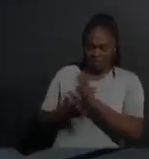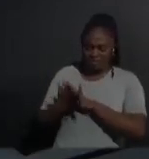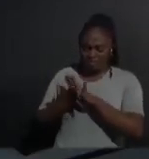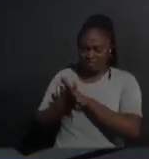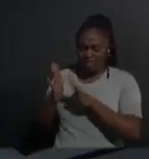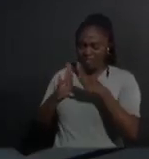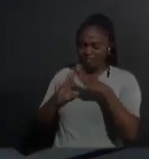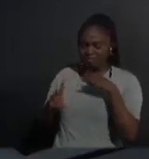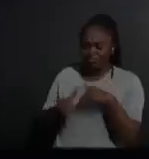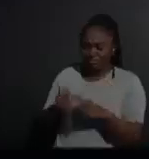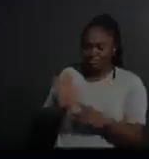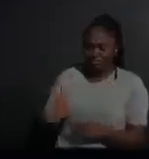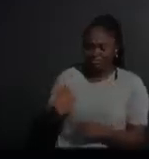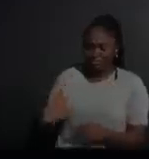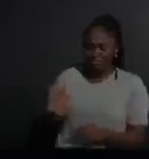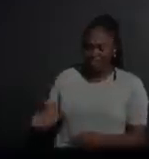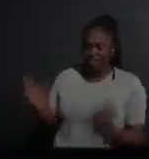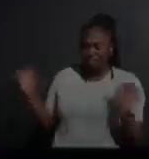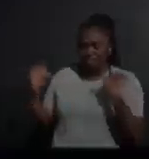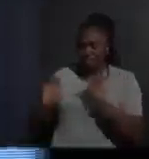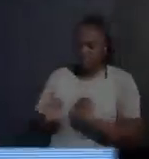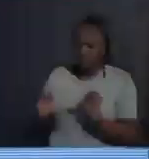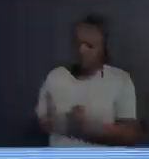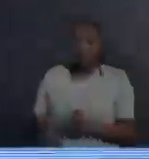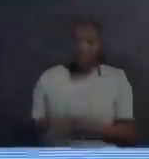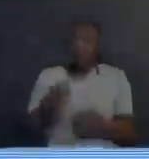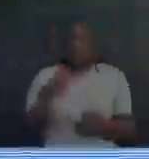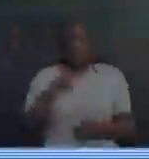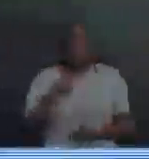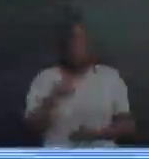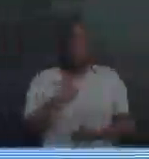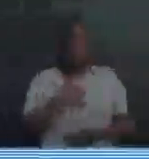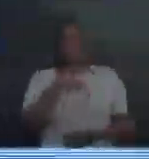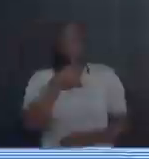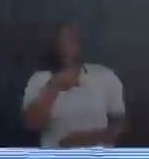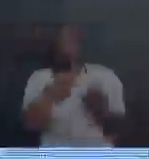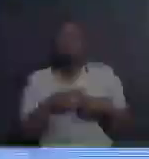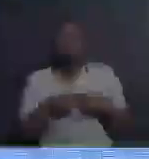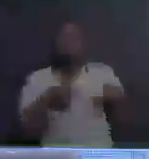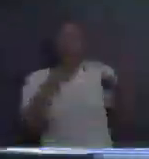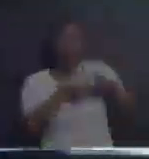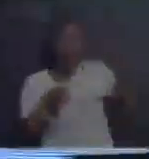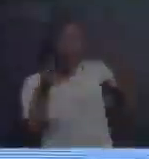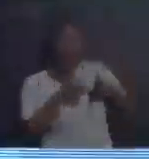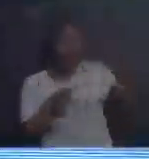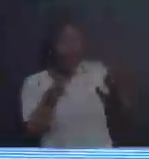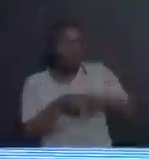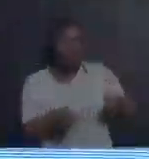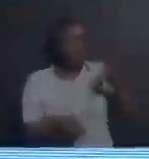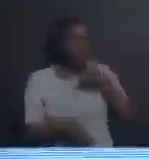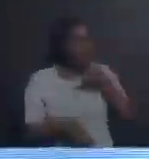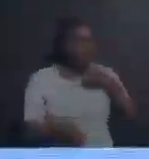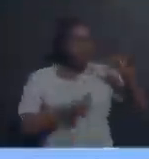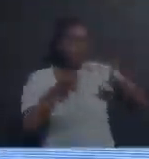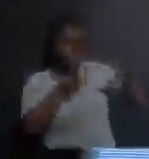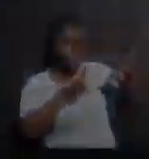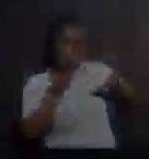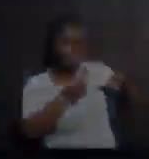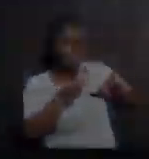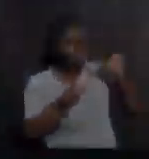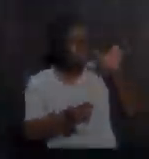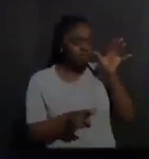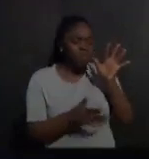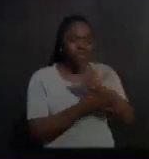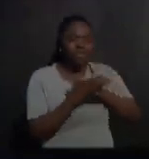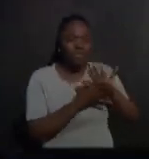já decepcionei demais. Sabe que eu fico triste com essas pessoas? Nunca se decepciona com o shopping, nunca decepciona com o canal de televisão, nunca decepciona